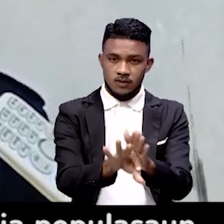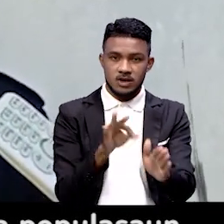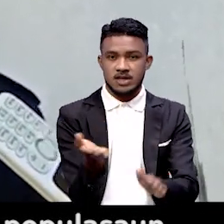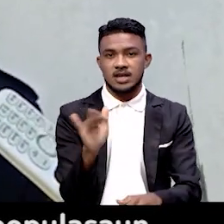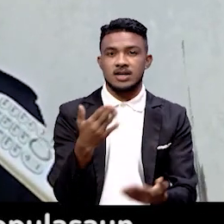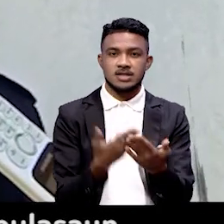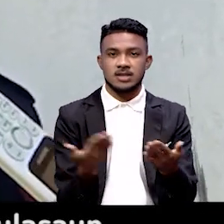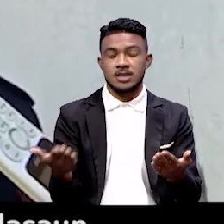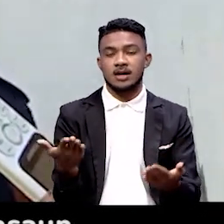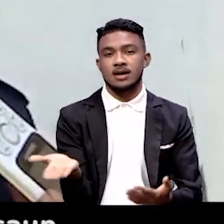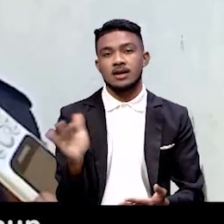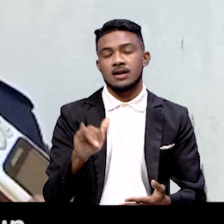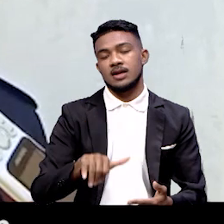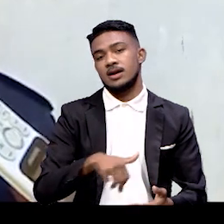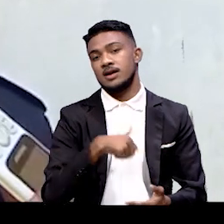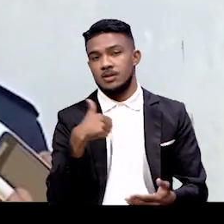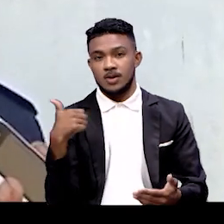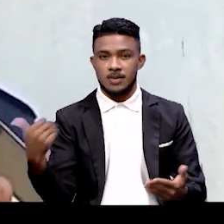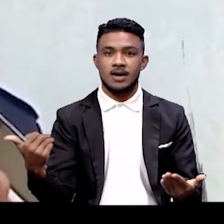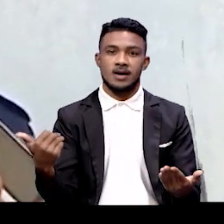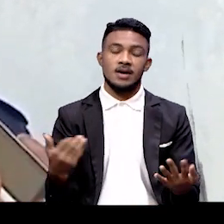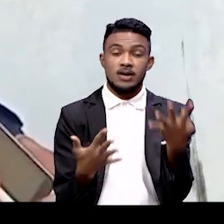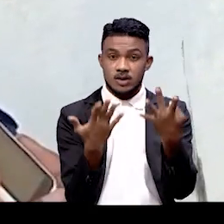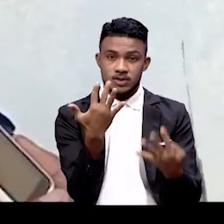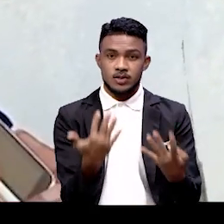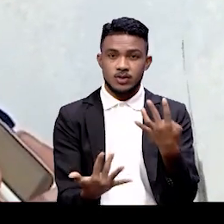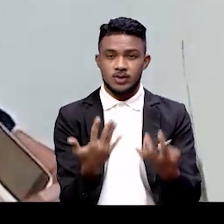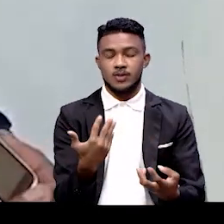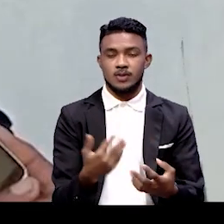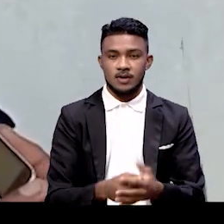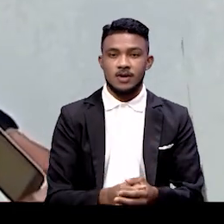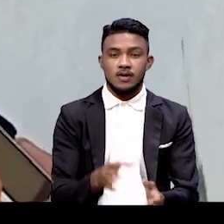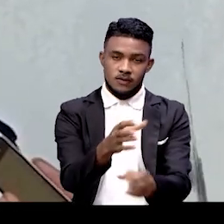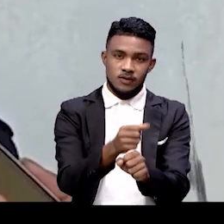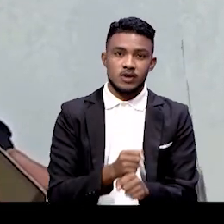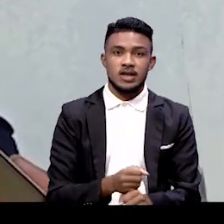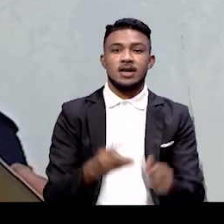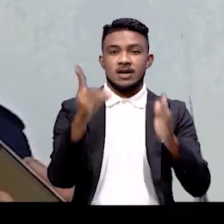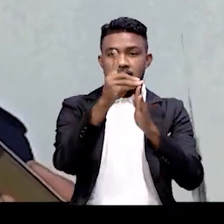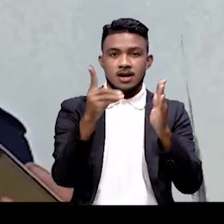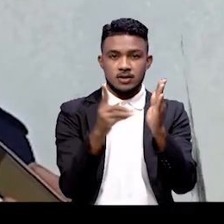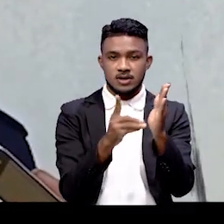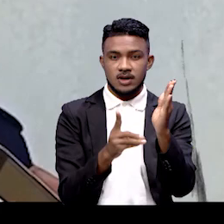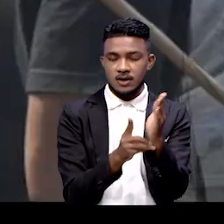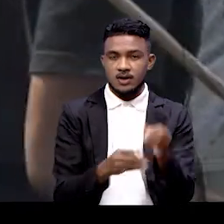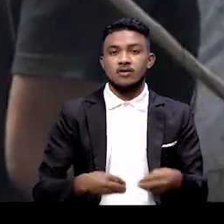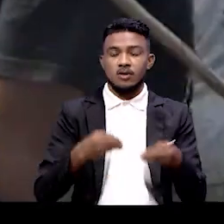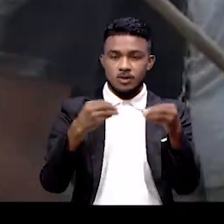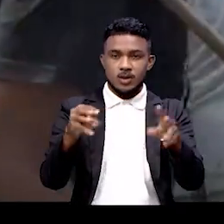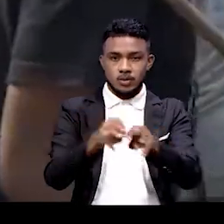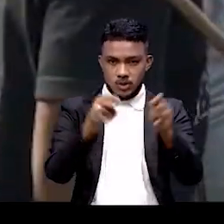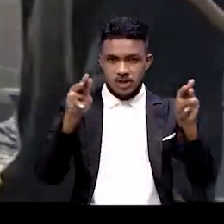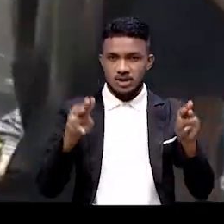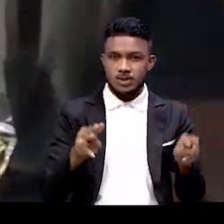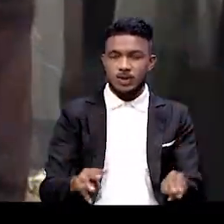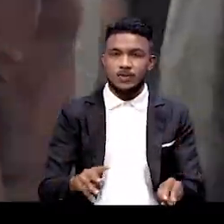sasang nebemak ahi hane ami seifoti dados ne odi relata ba munisipu.